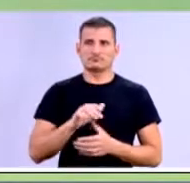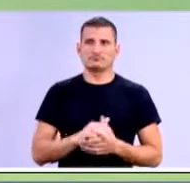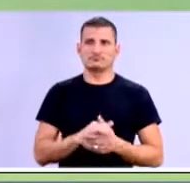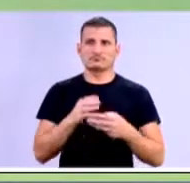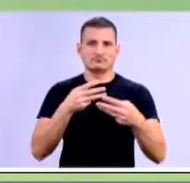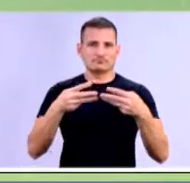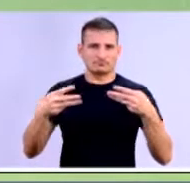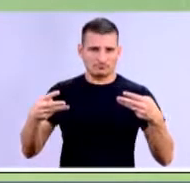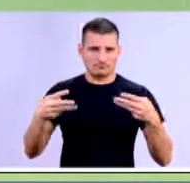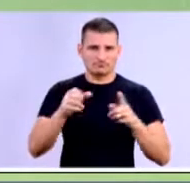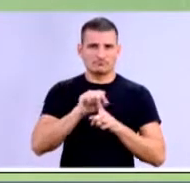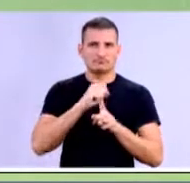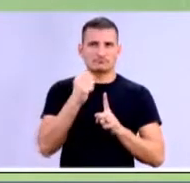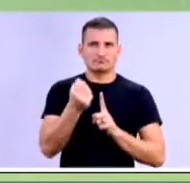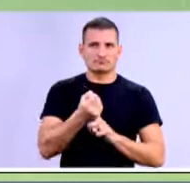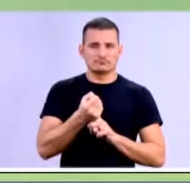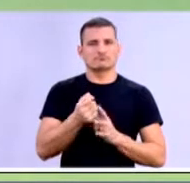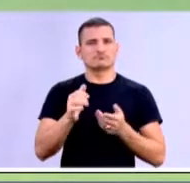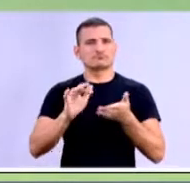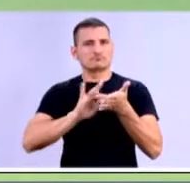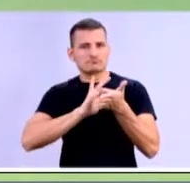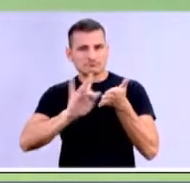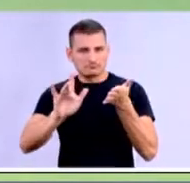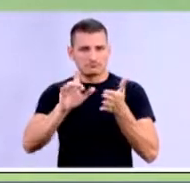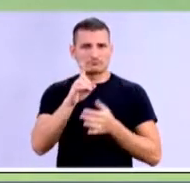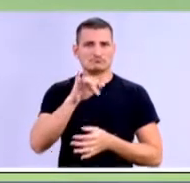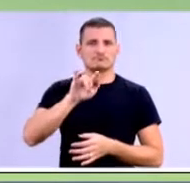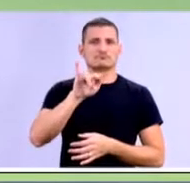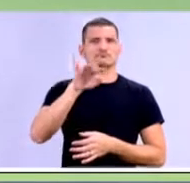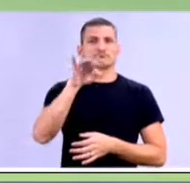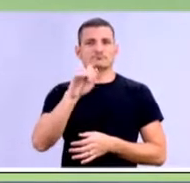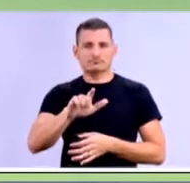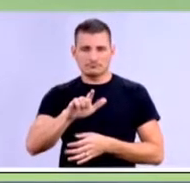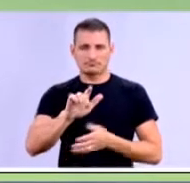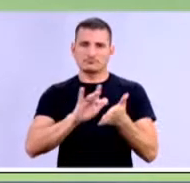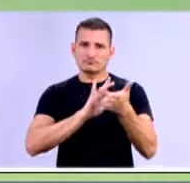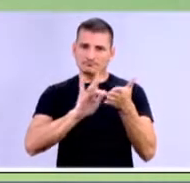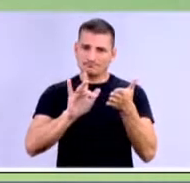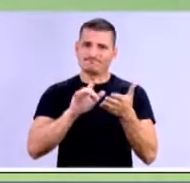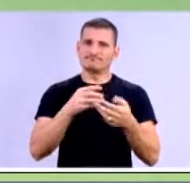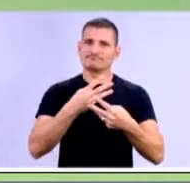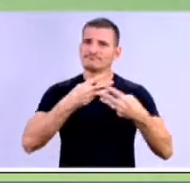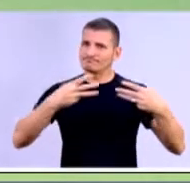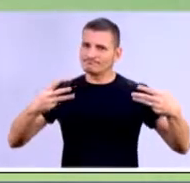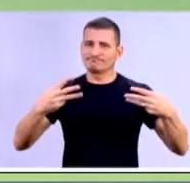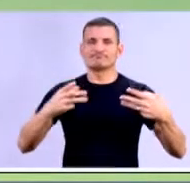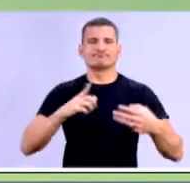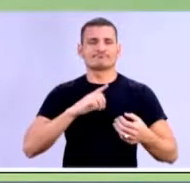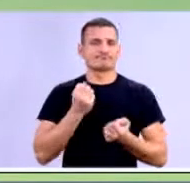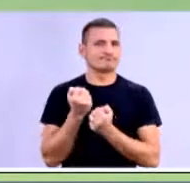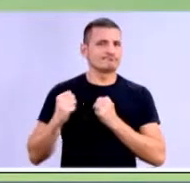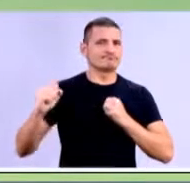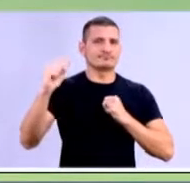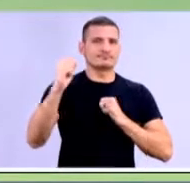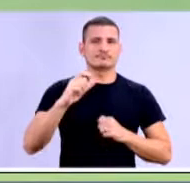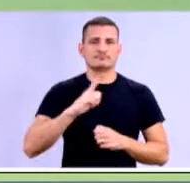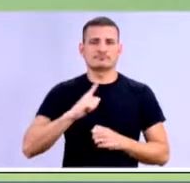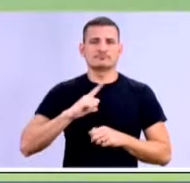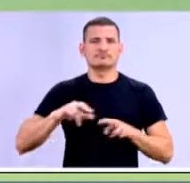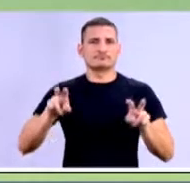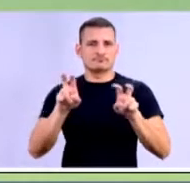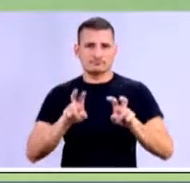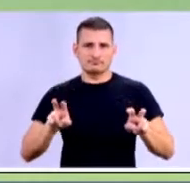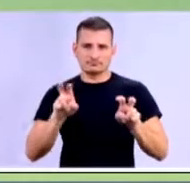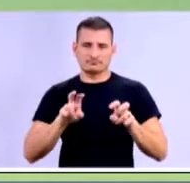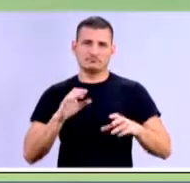redes sociais digitais. É uma rede gigantesca de computadores que